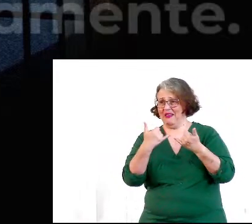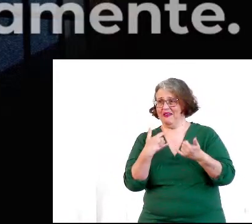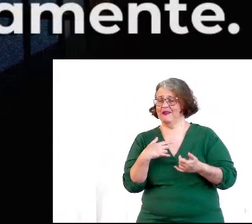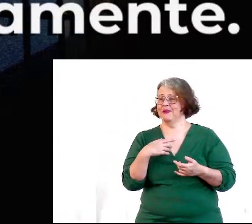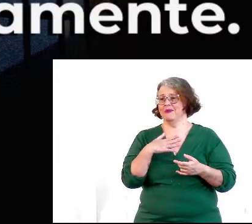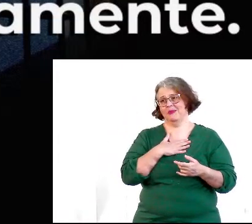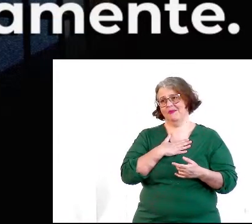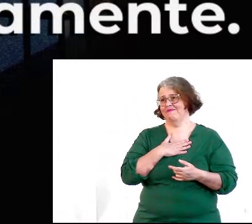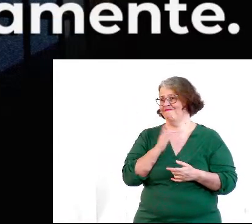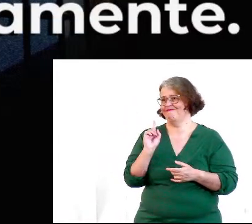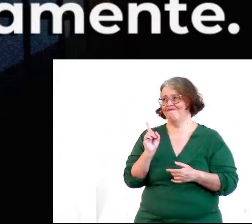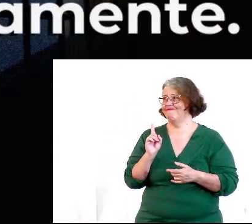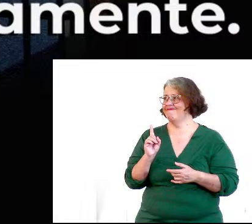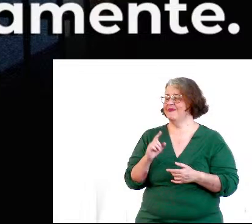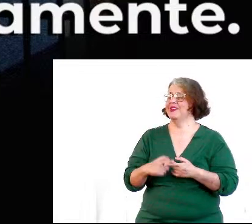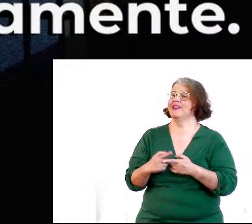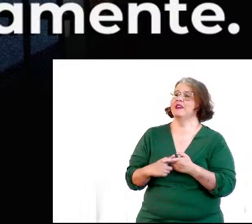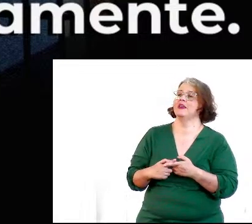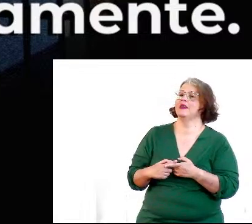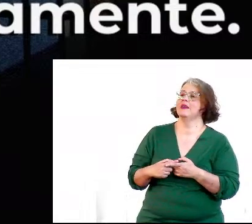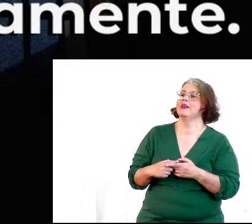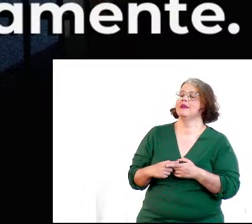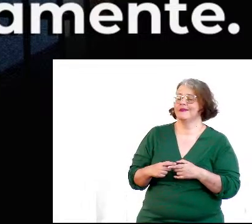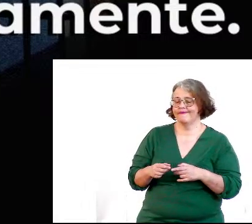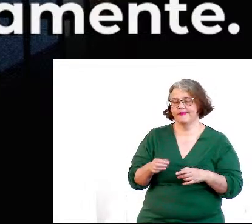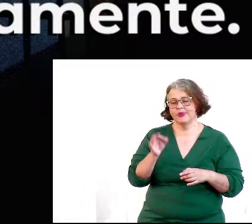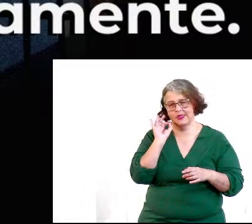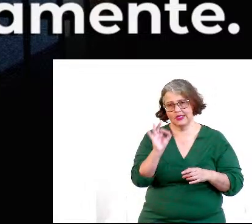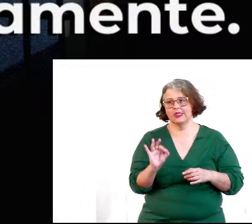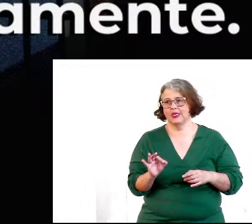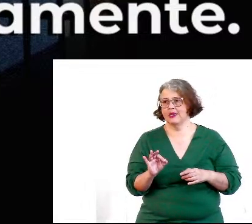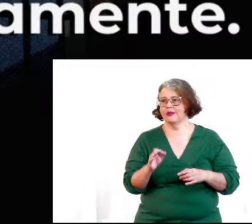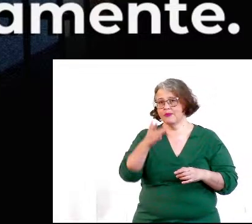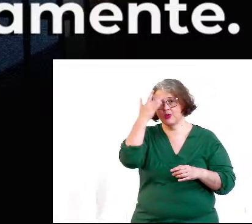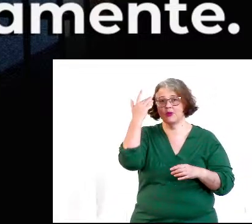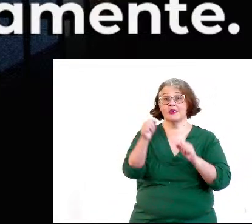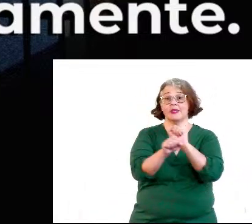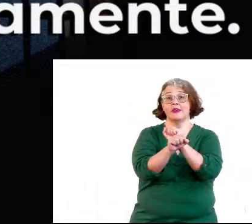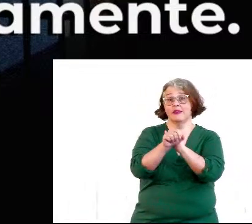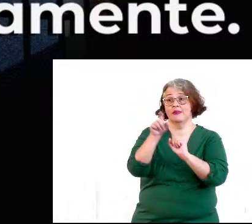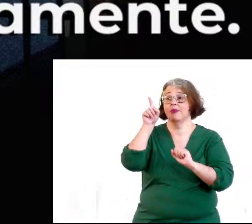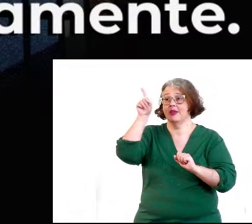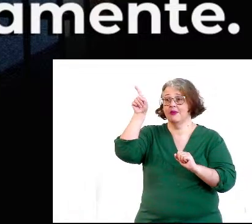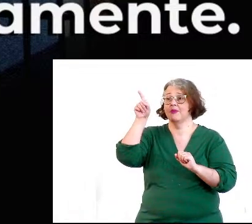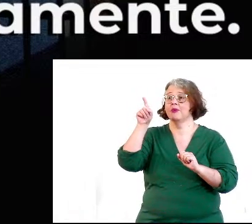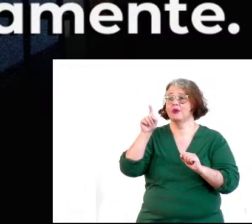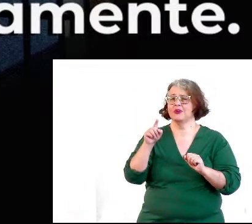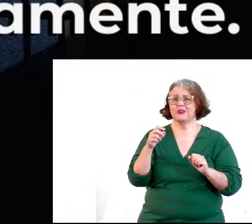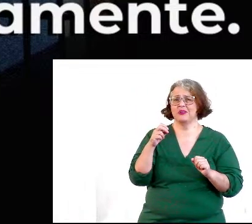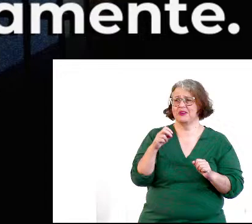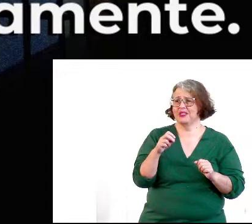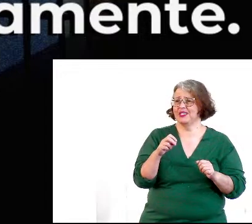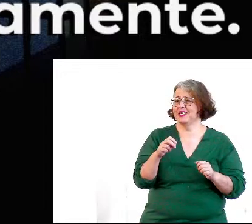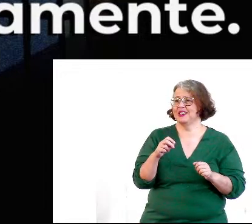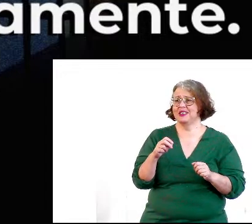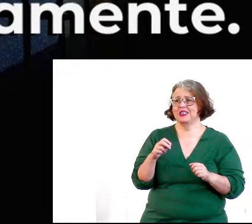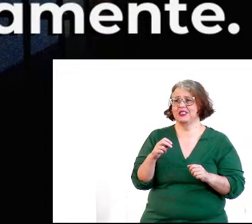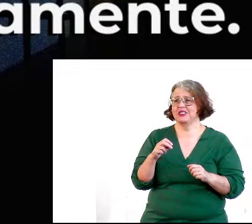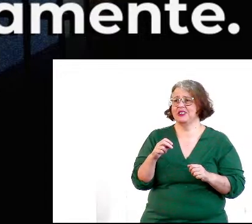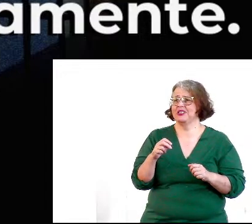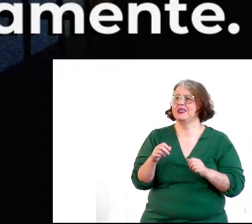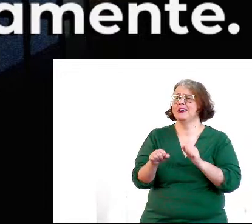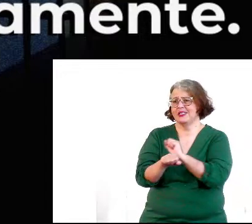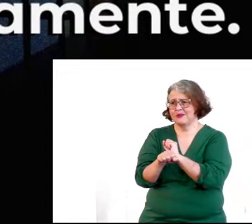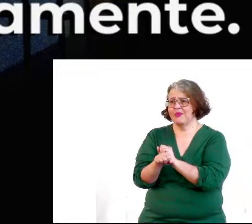Com efeito, dos que em ti esperam, ninguém será envergonhado. Envergonhados serão os que, sem causa,